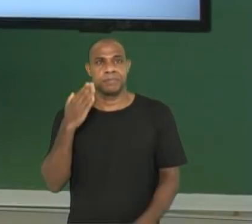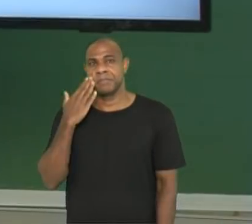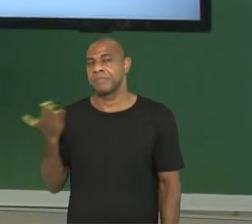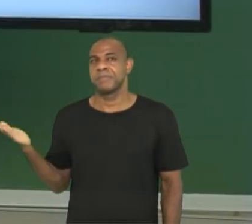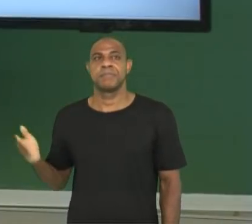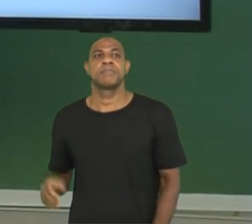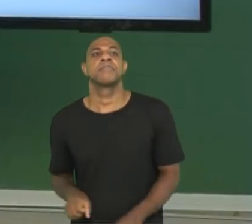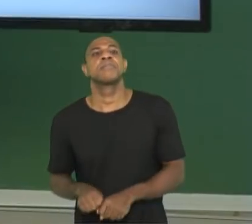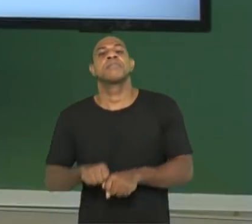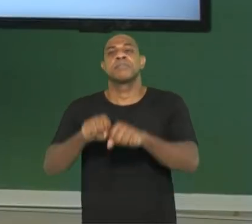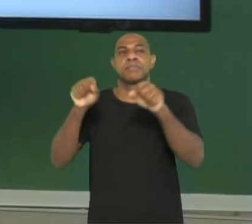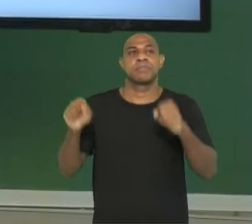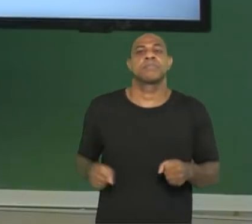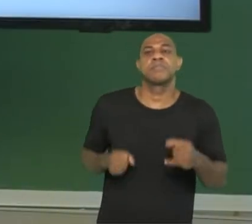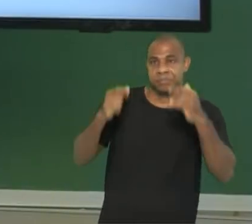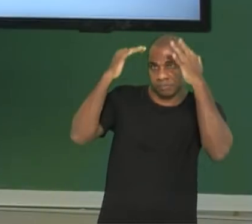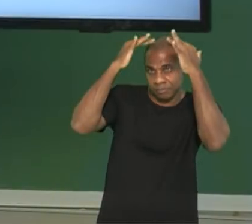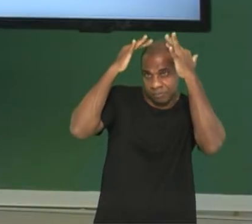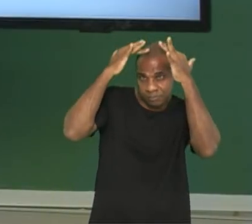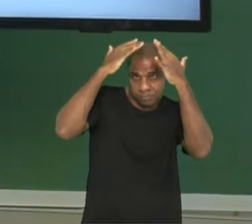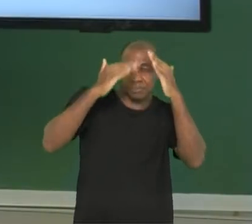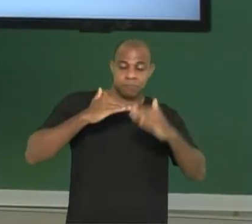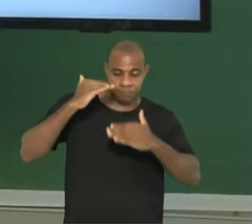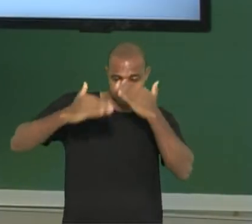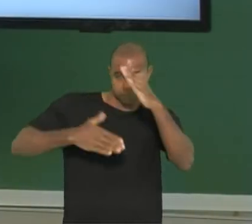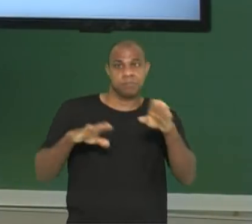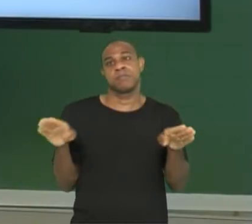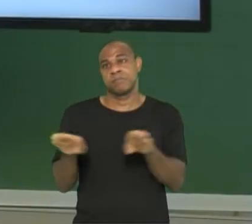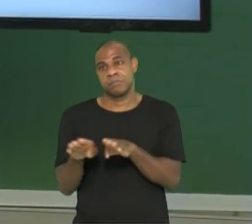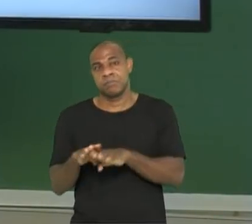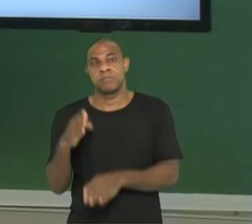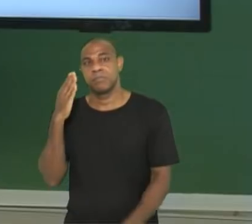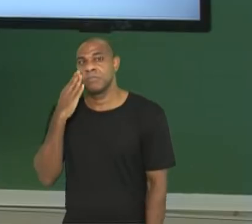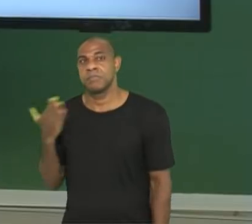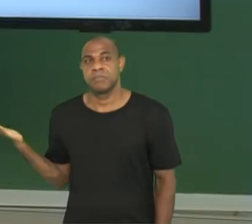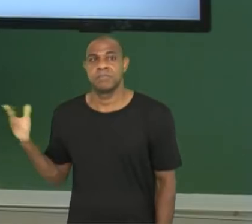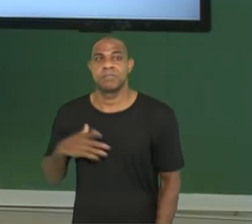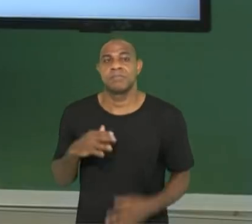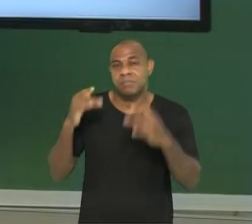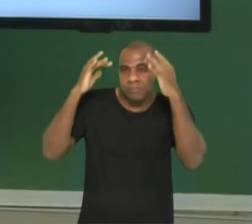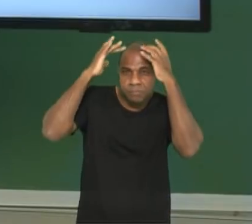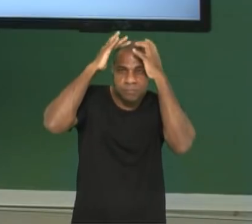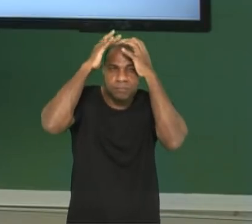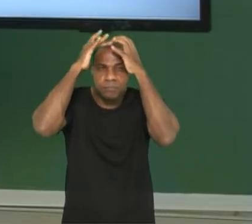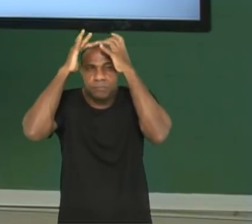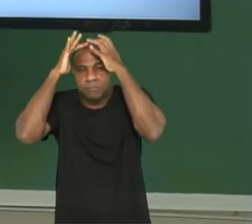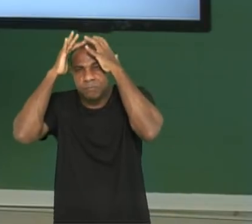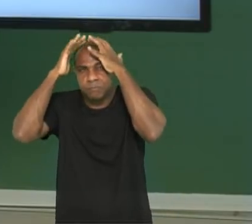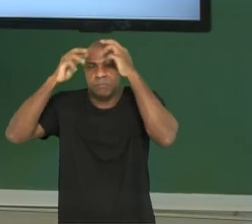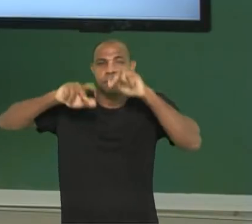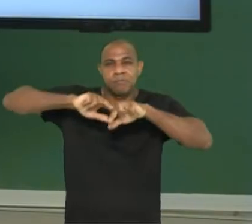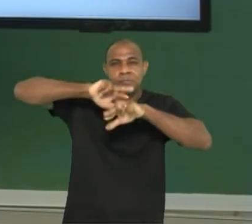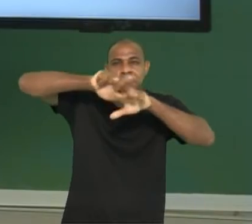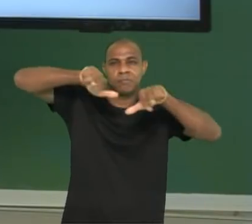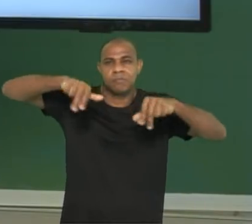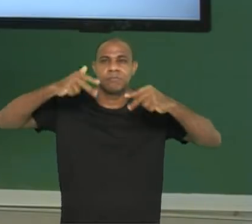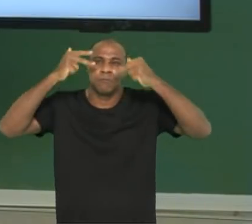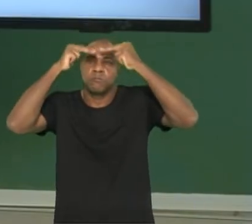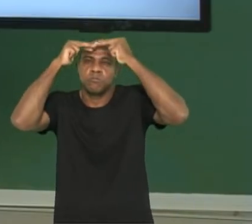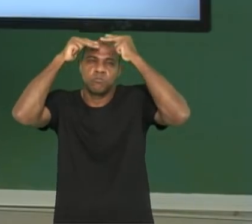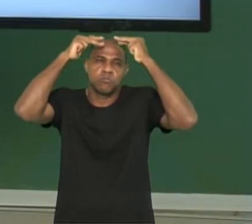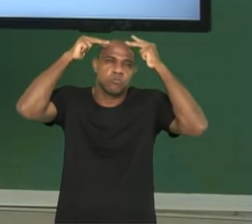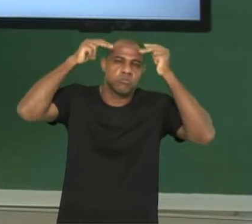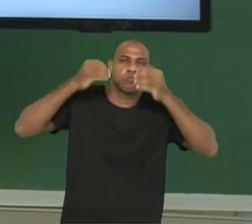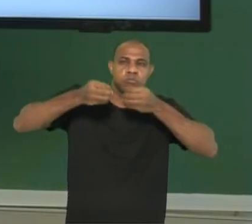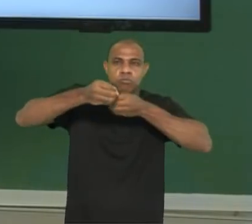O sistema nervoso deles é muito bem desenvolvido. Nós temos aqui um cérebro composto por vários neurônios, por várias